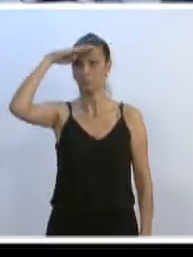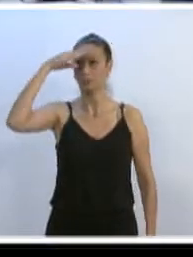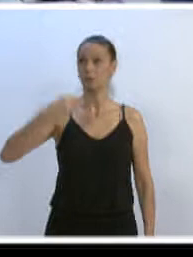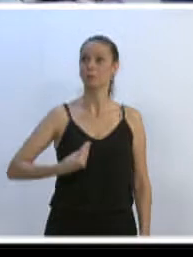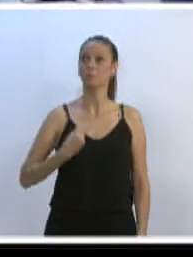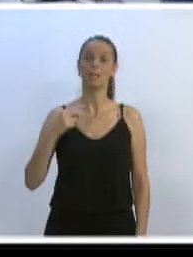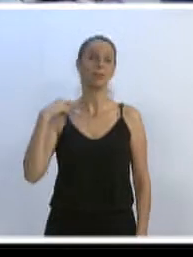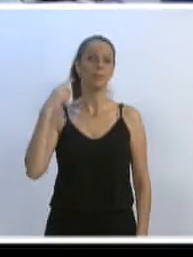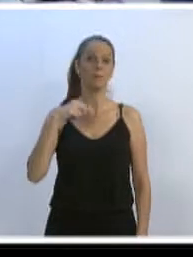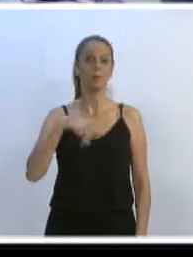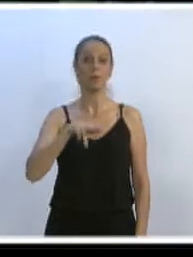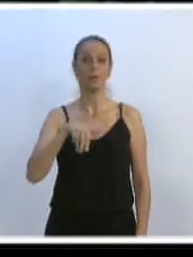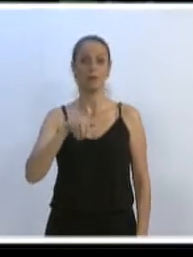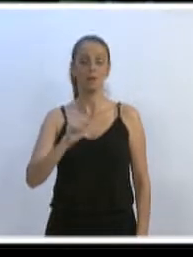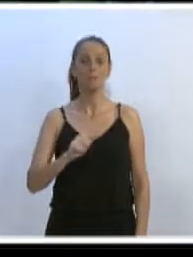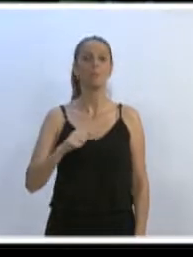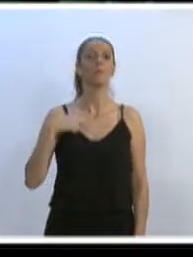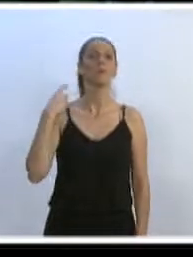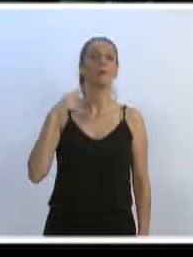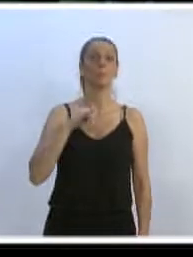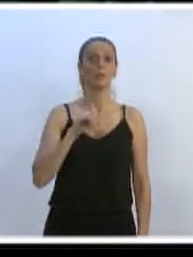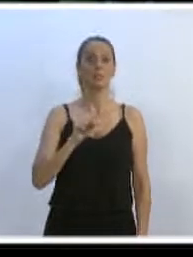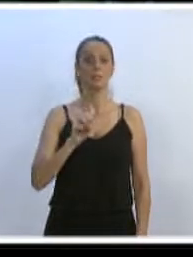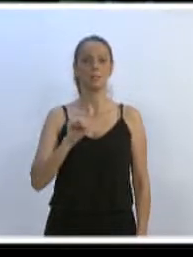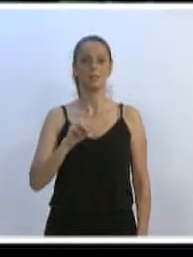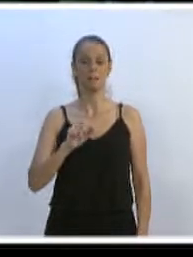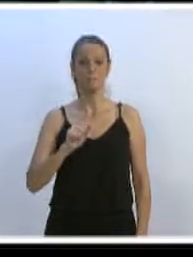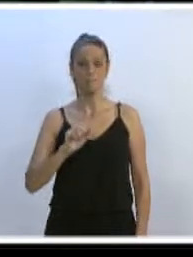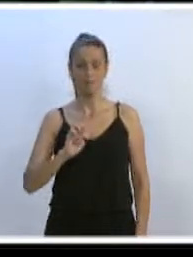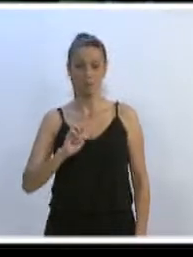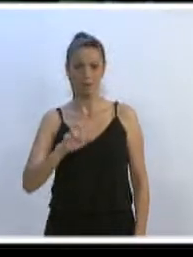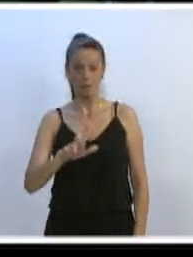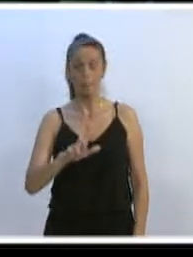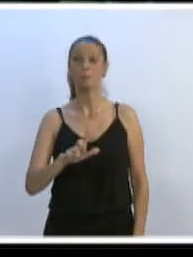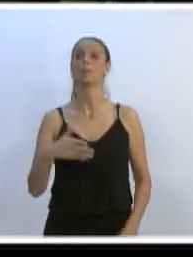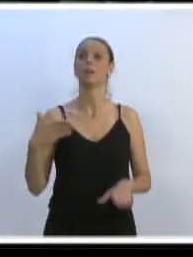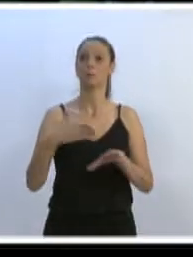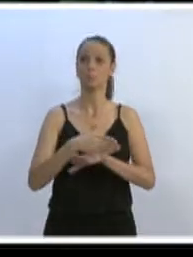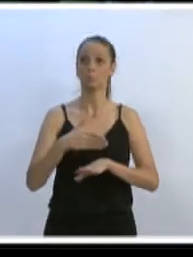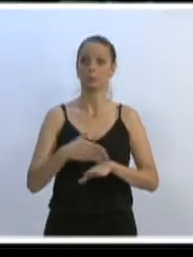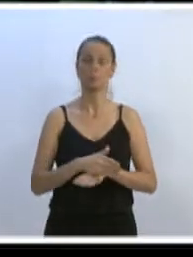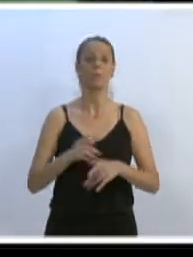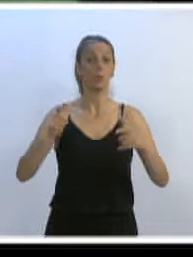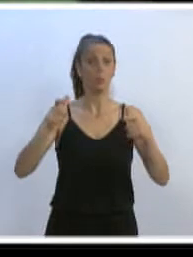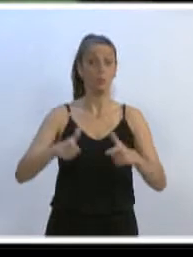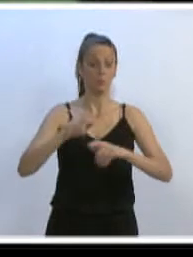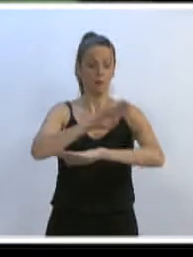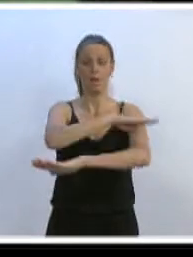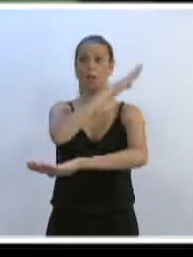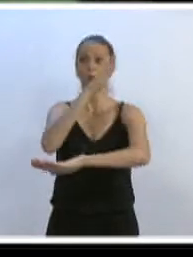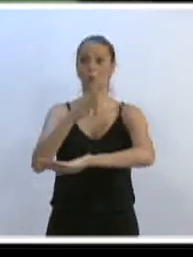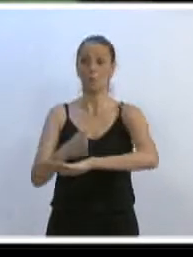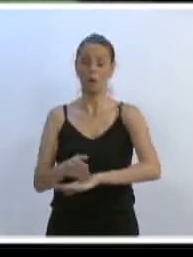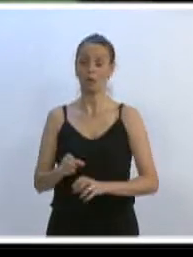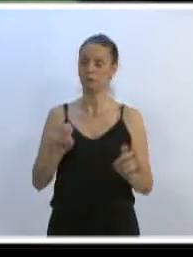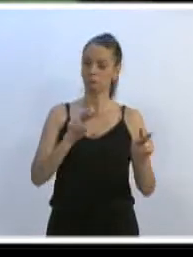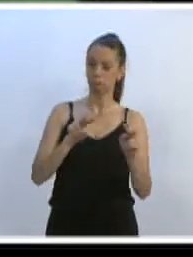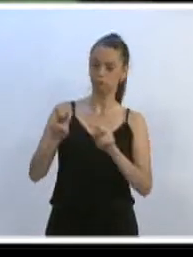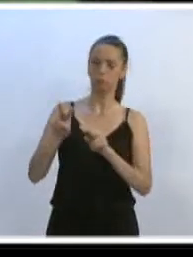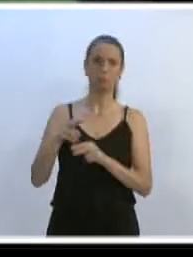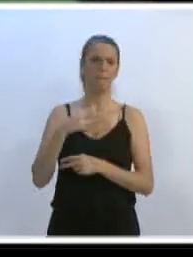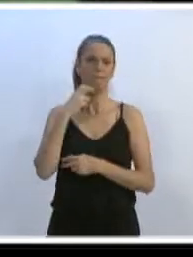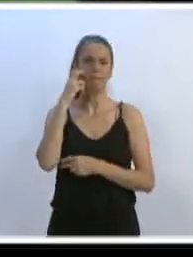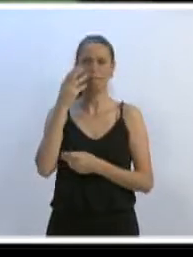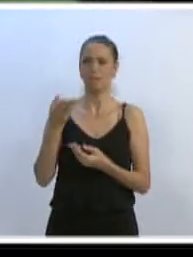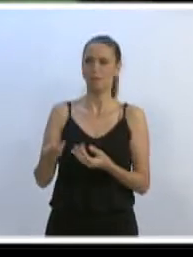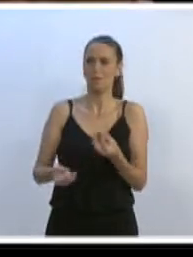deputada ana paula o deputado ismael e do qual fala muito bem o adriano a quadra lá é uma vergonha adriano a quadra ela